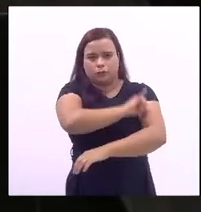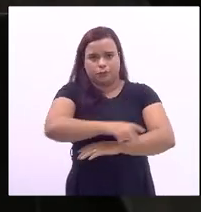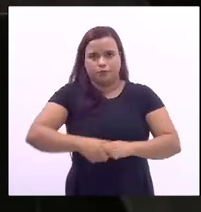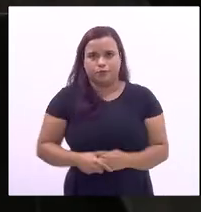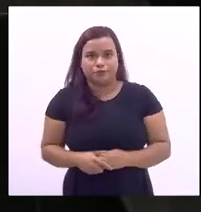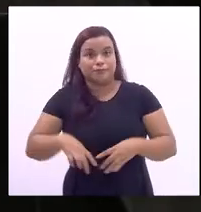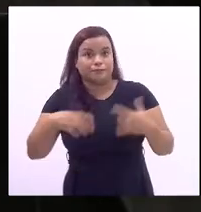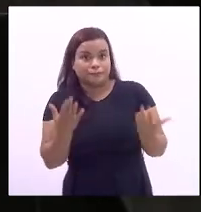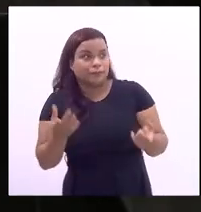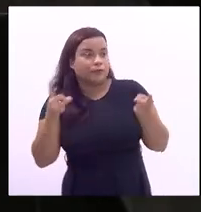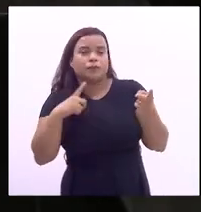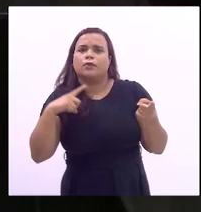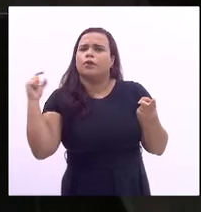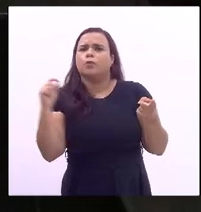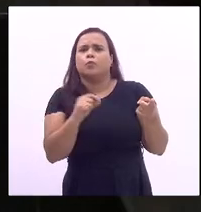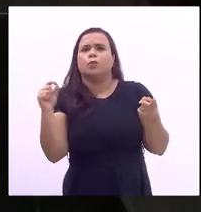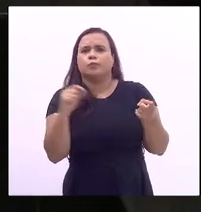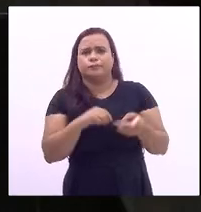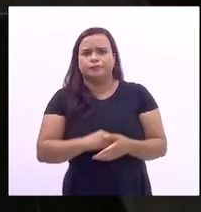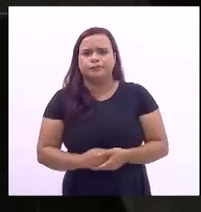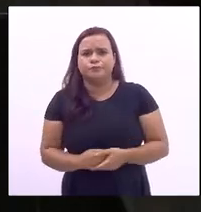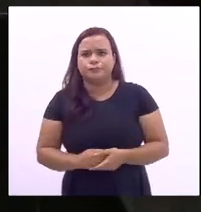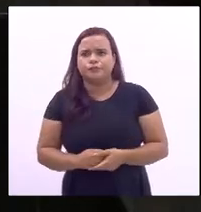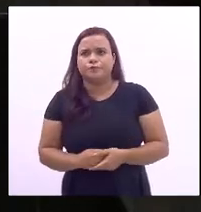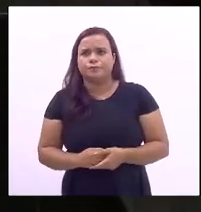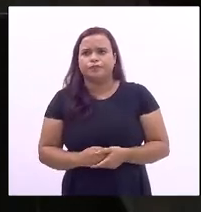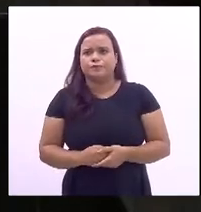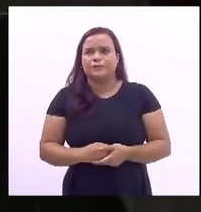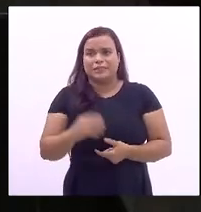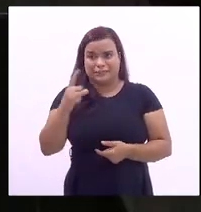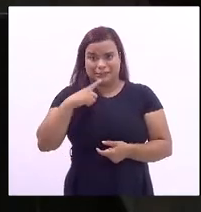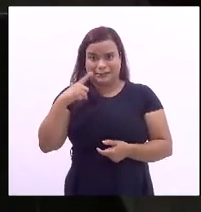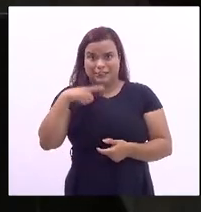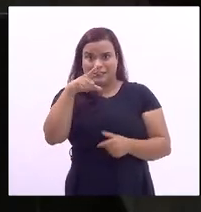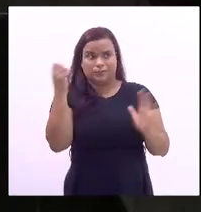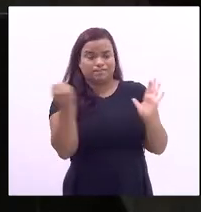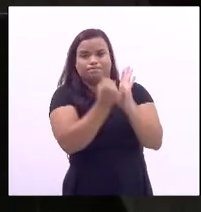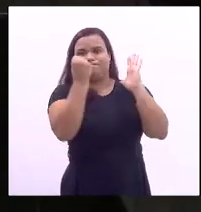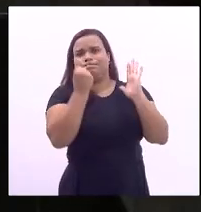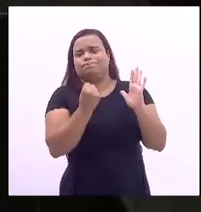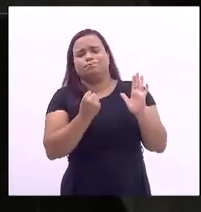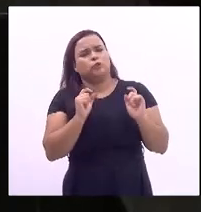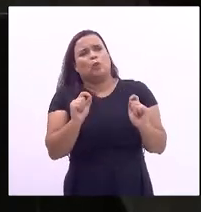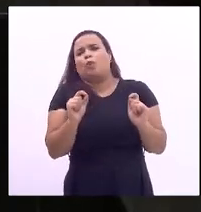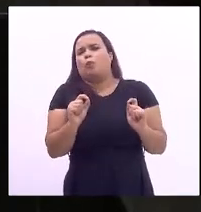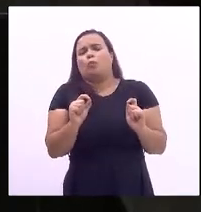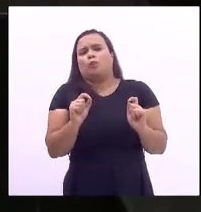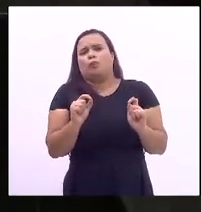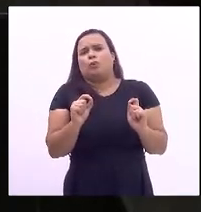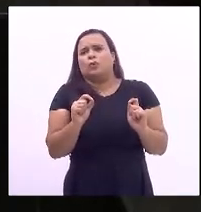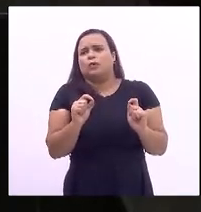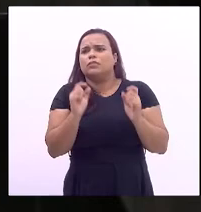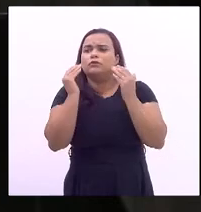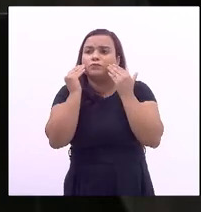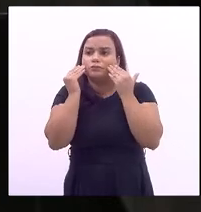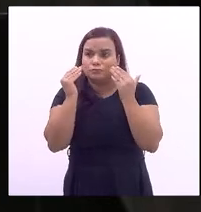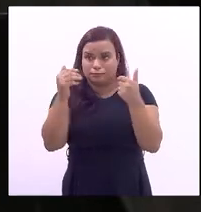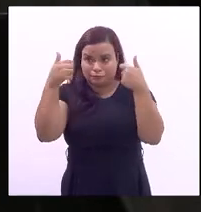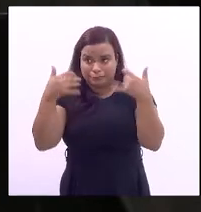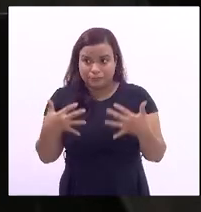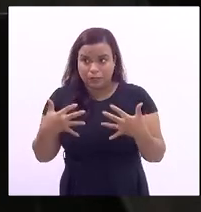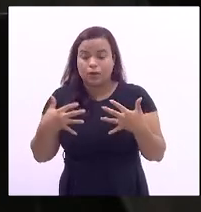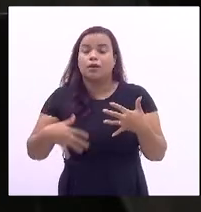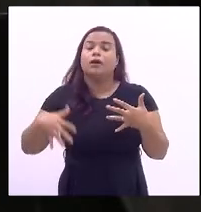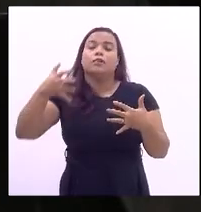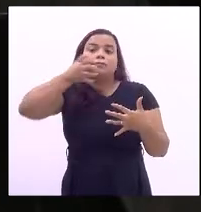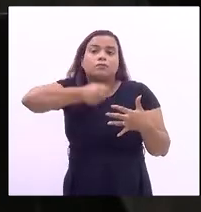então tem aqui é um tombamento e fica declarada como Patrimônio